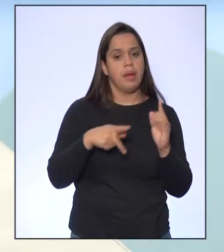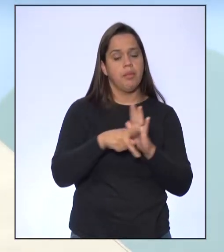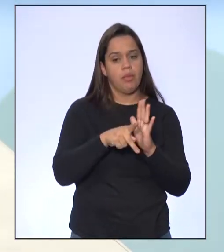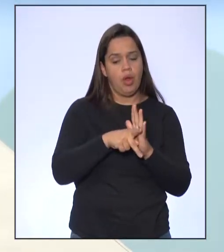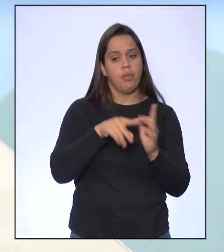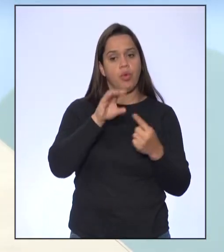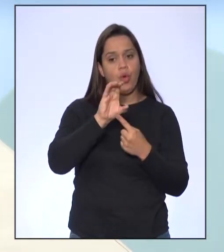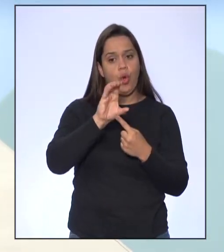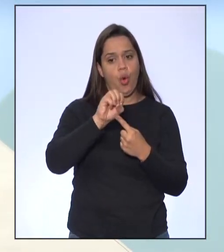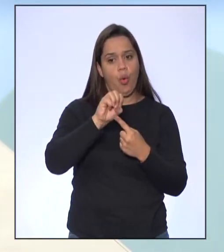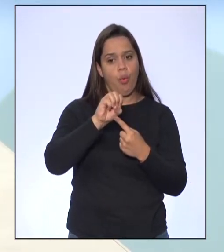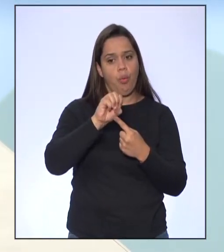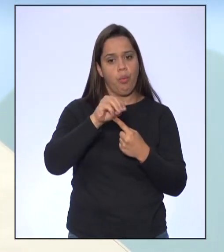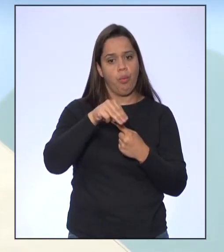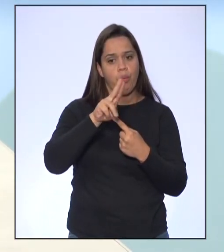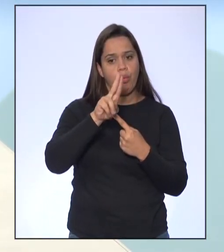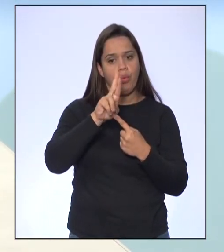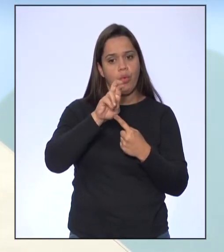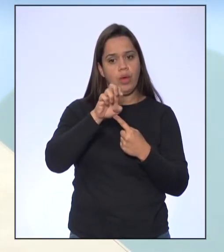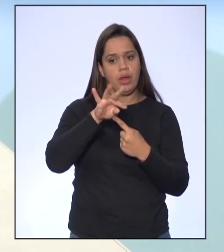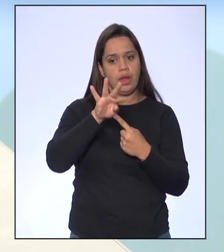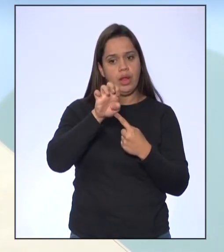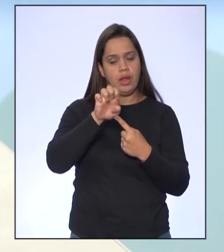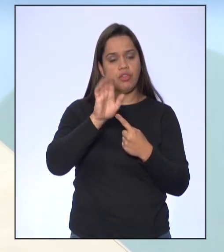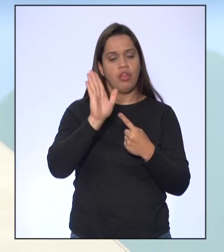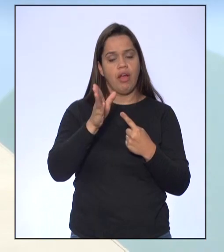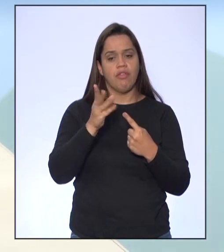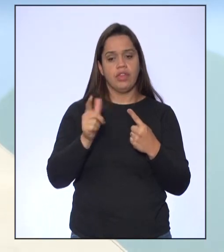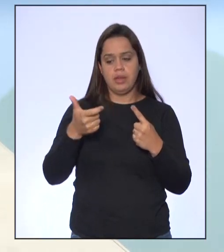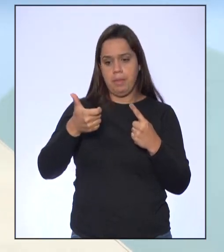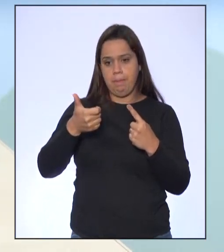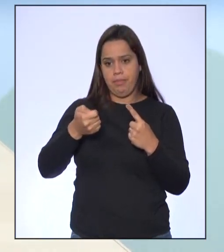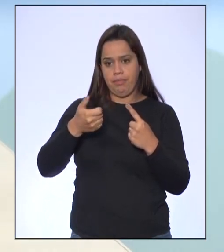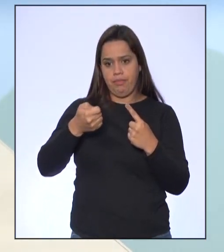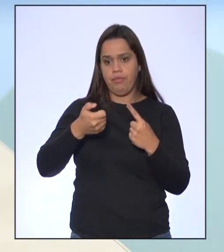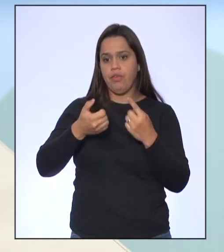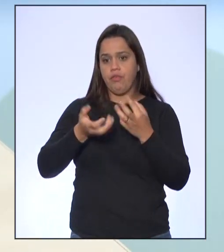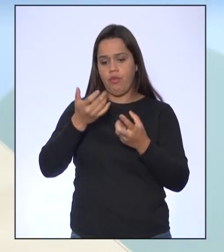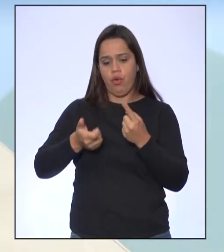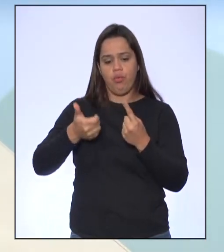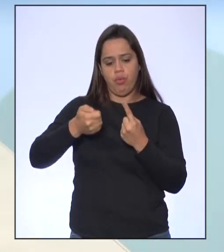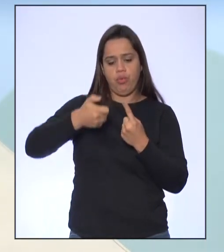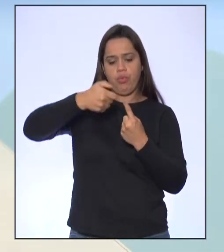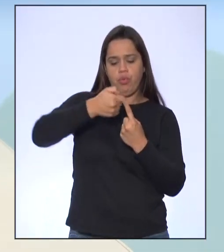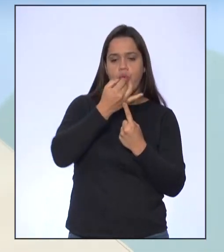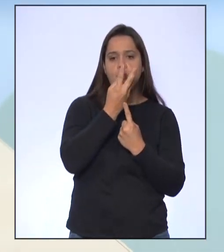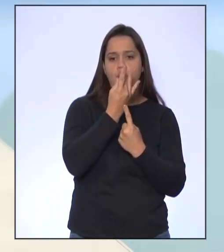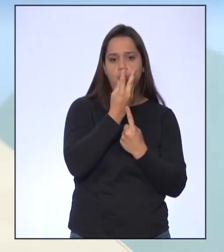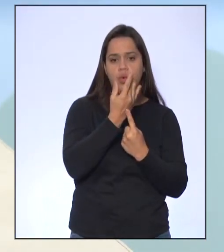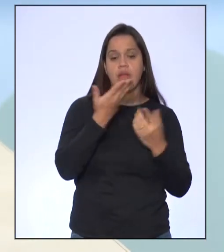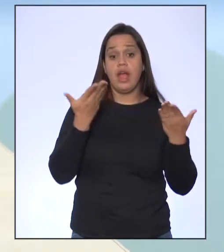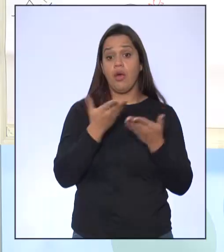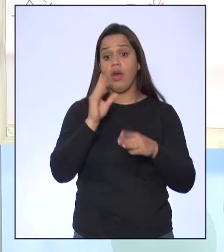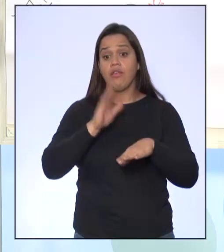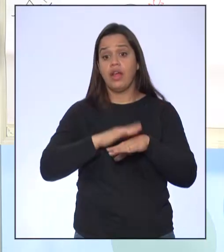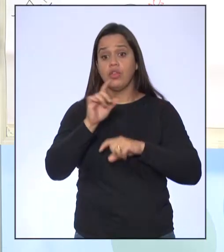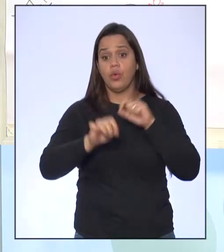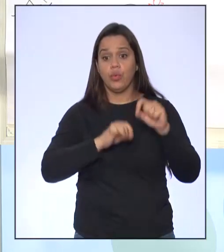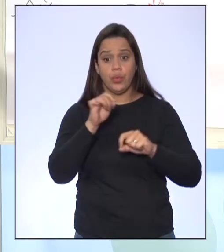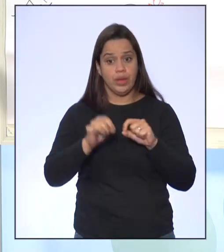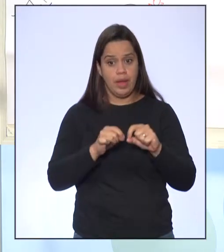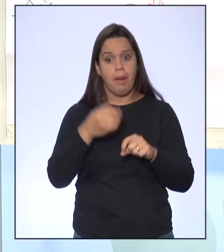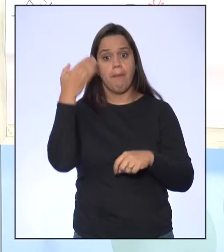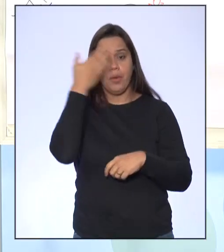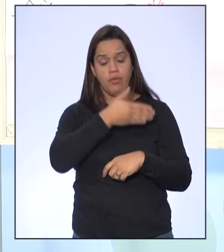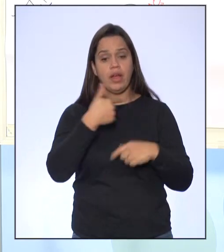já fiz a ativação, que foi o fogo do isqueiro. Agora, o que eu faço aqui para provar para vocês